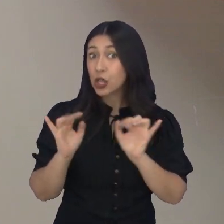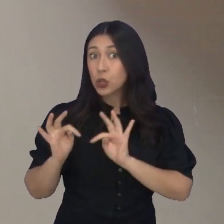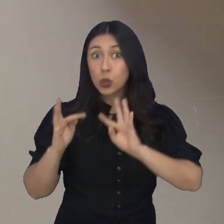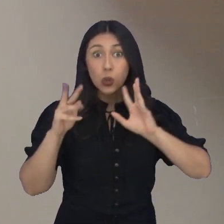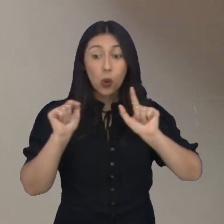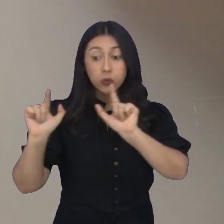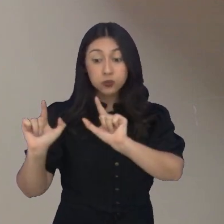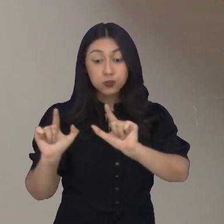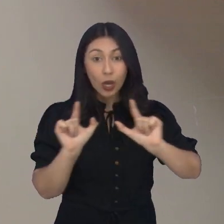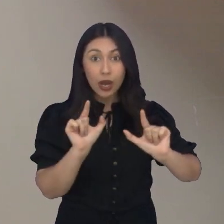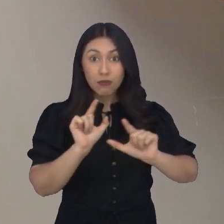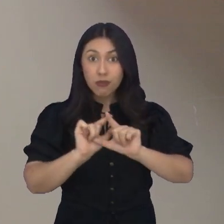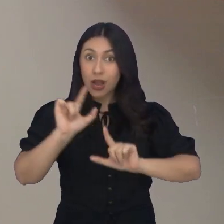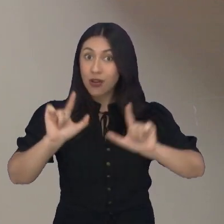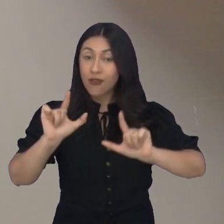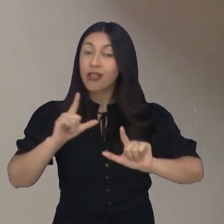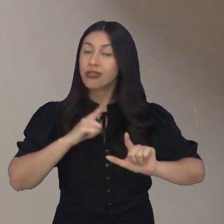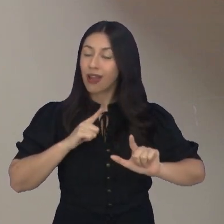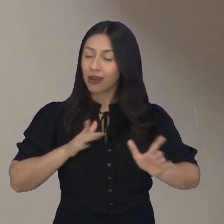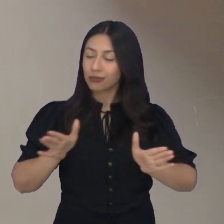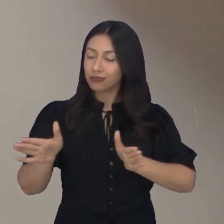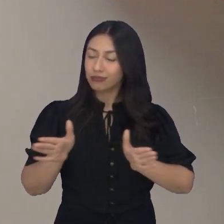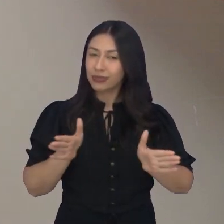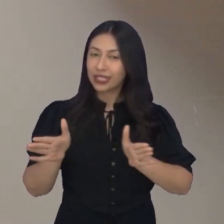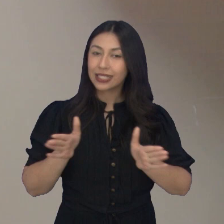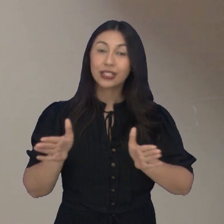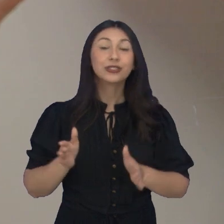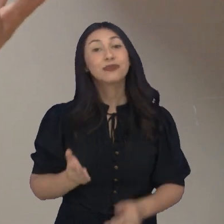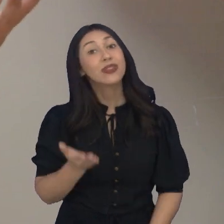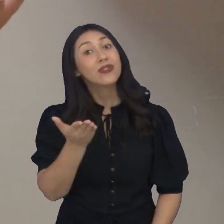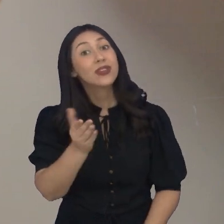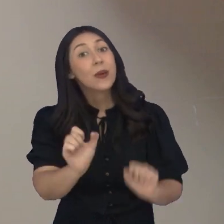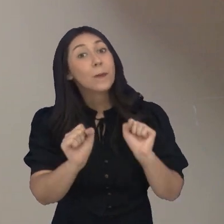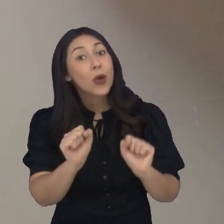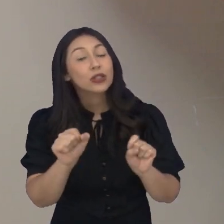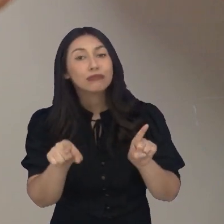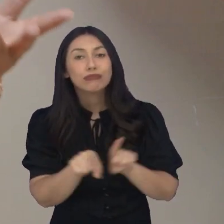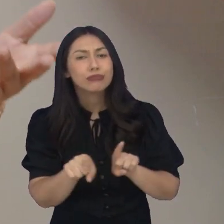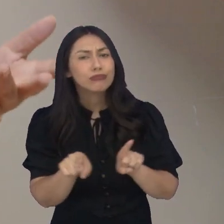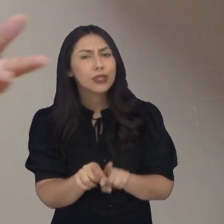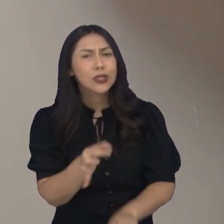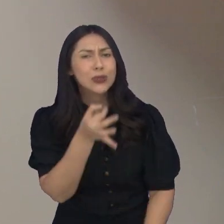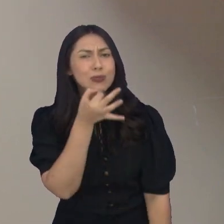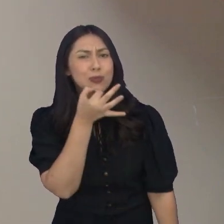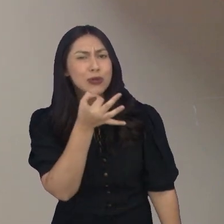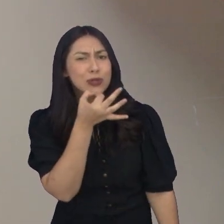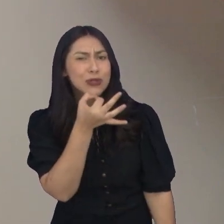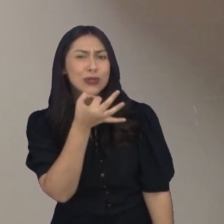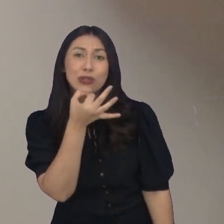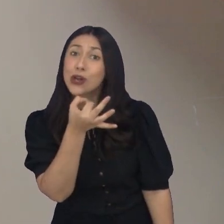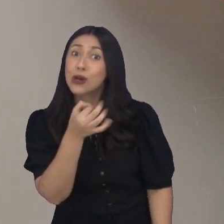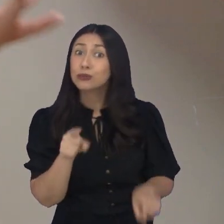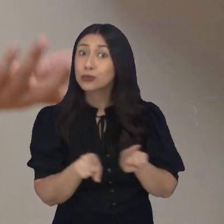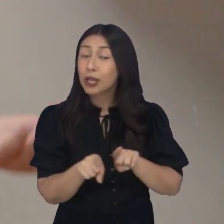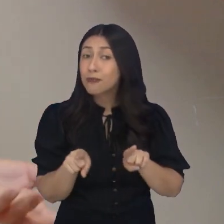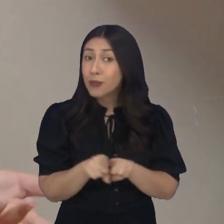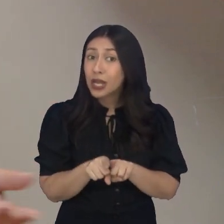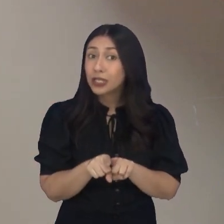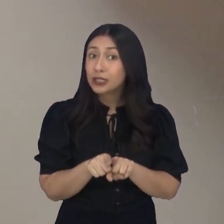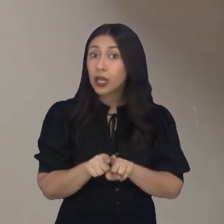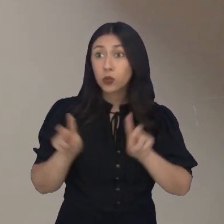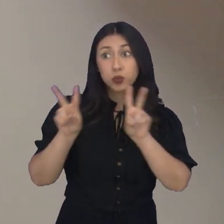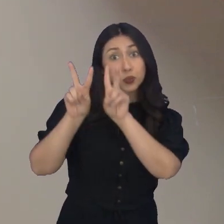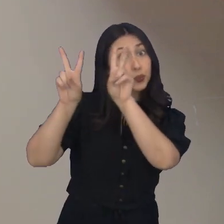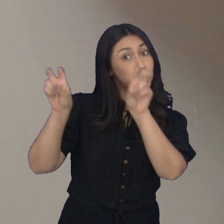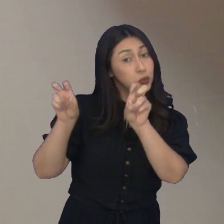programação conta com essa acessibilidade. E você também pode encaminhar, de repente, aí uma sugestão de especialistas ou